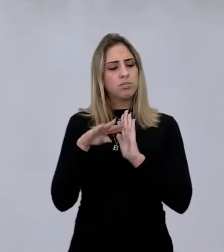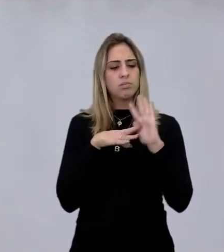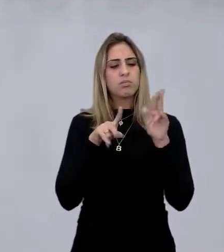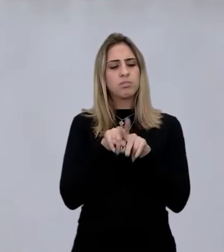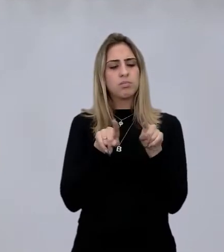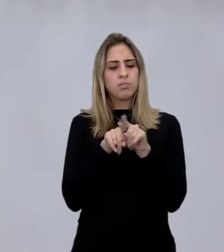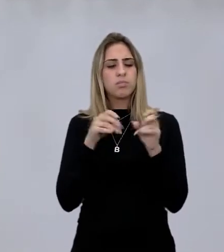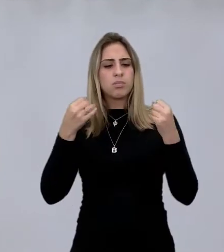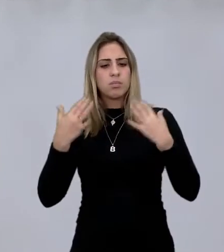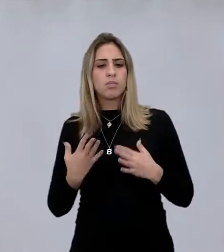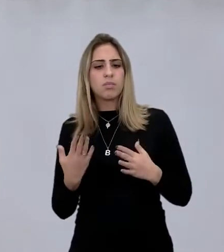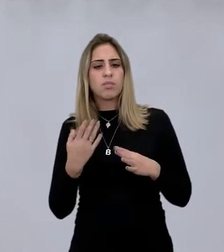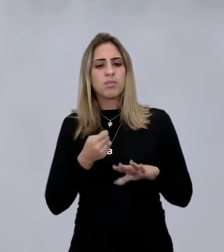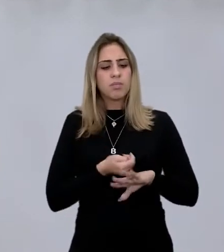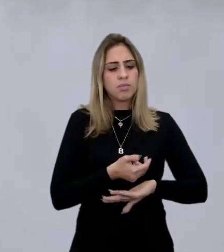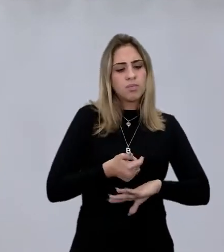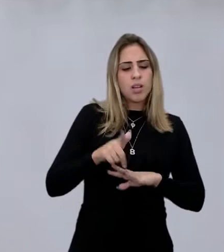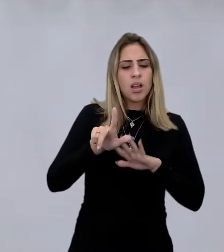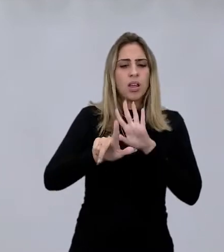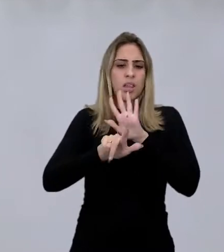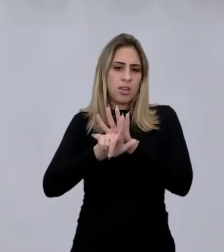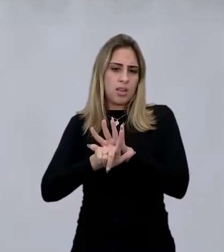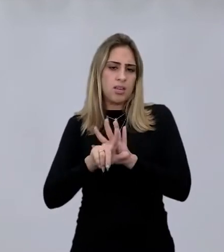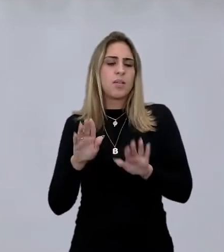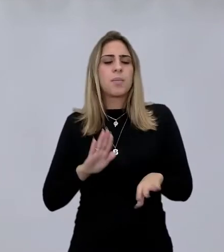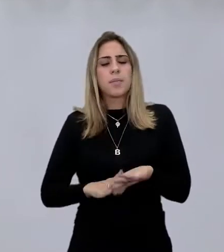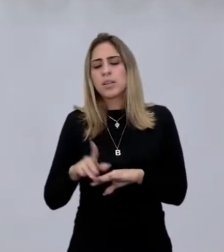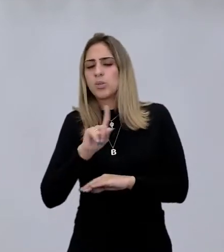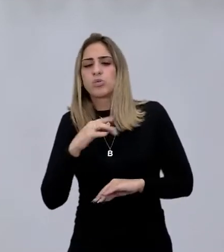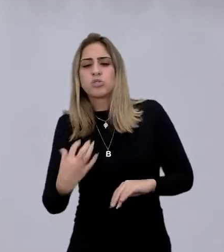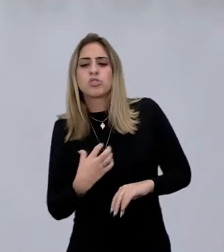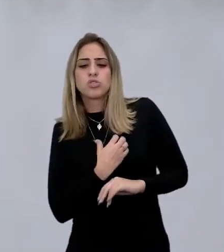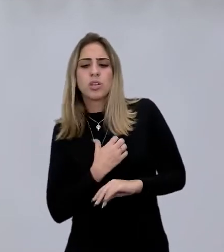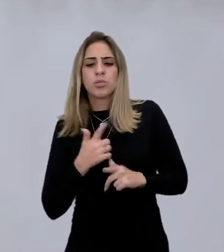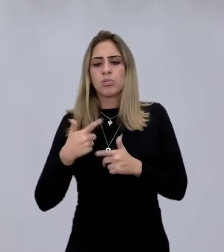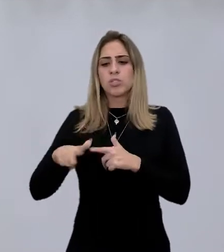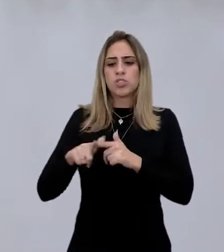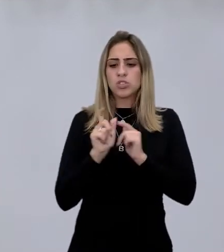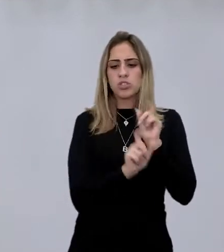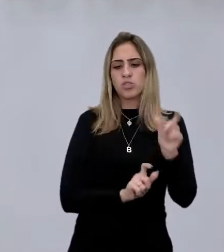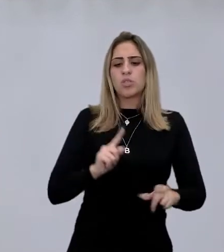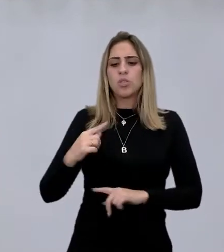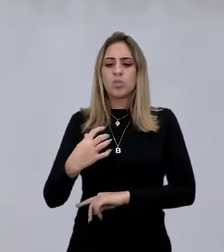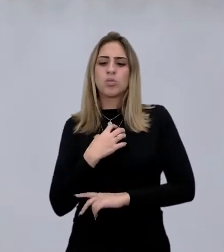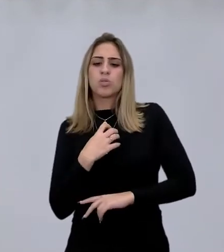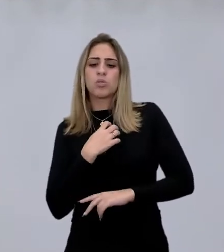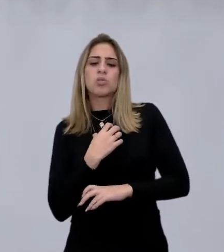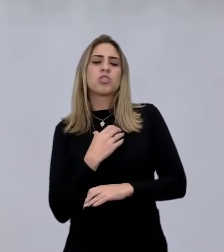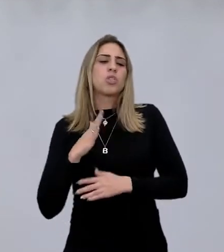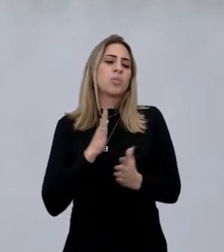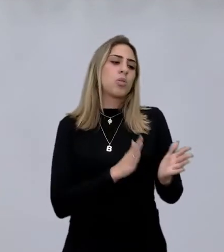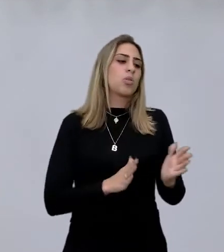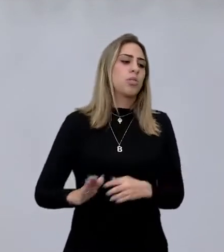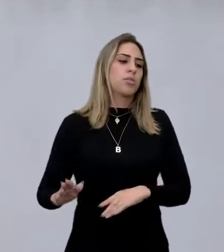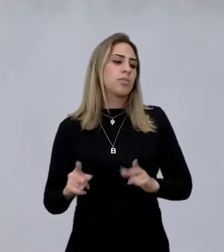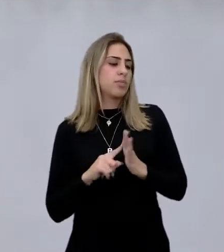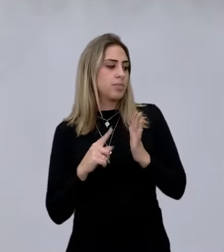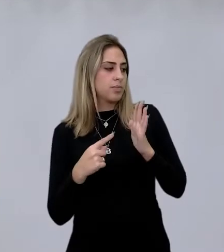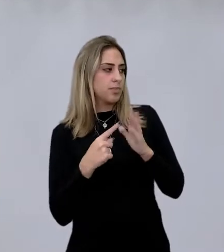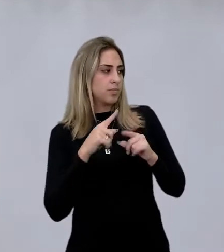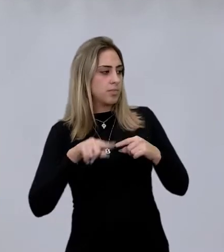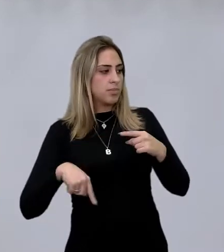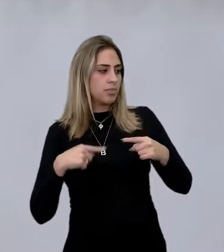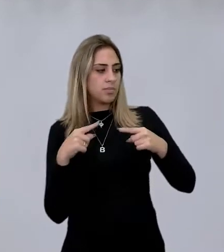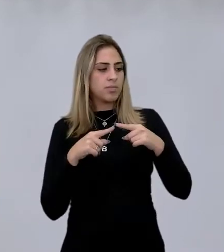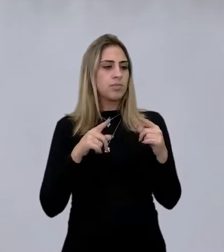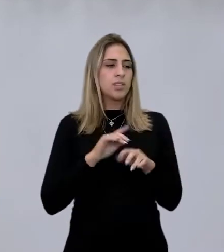começam a burlar essas leis. Só que não de uma maneira individual, de uma maneira coletiva, a ponto que muitas